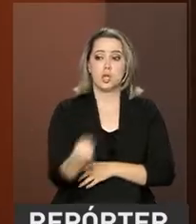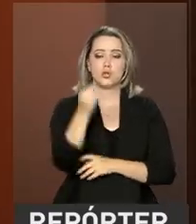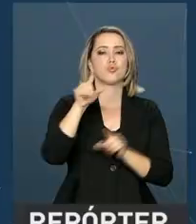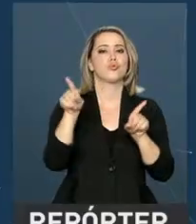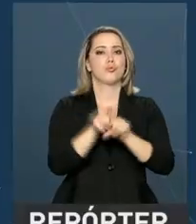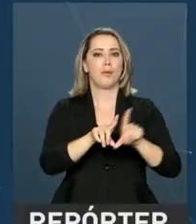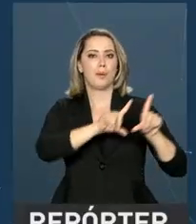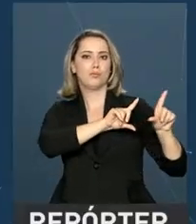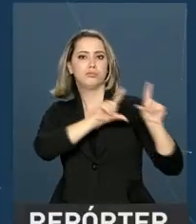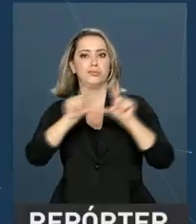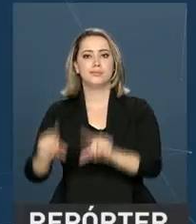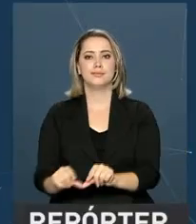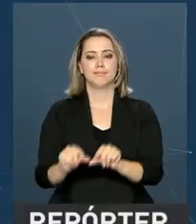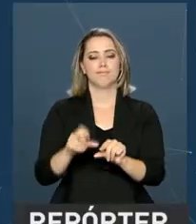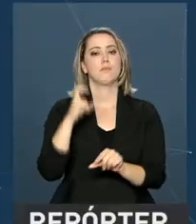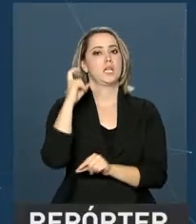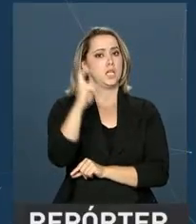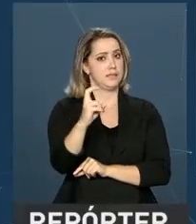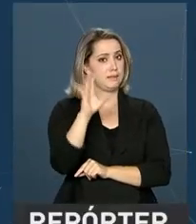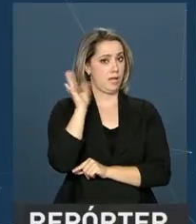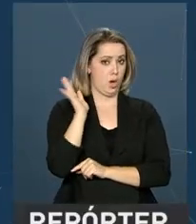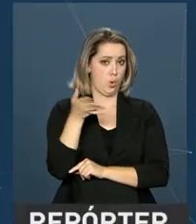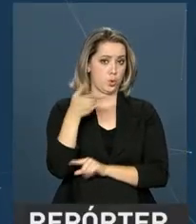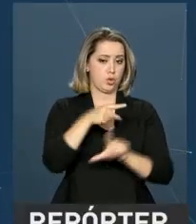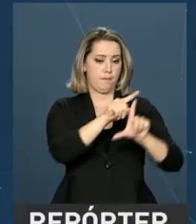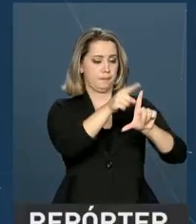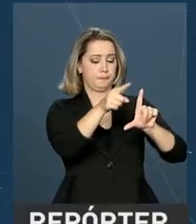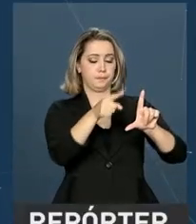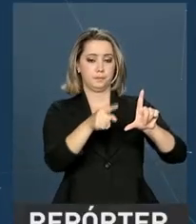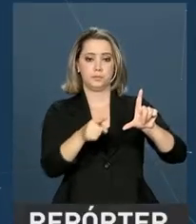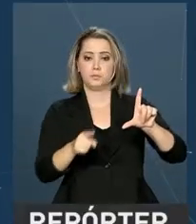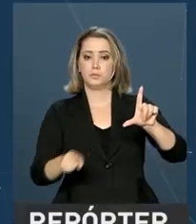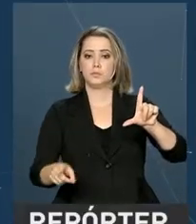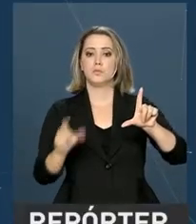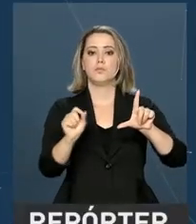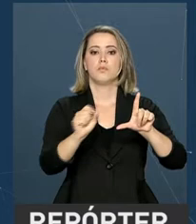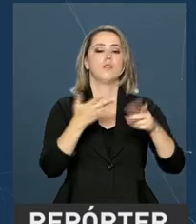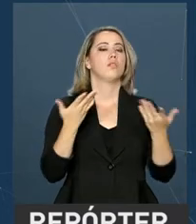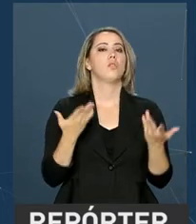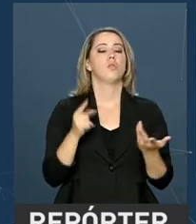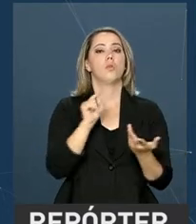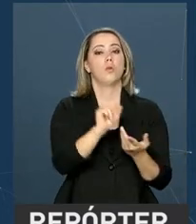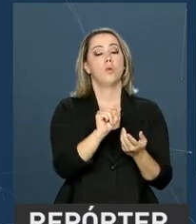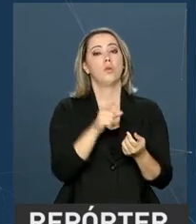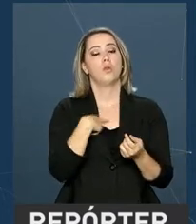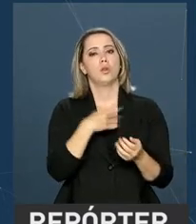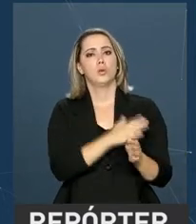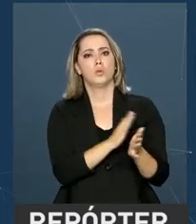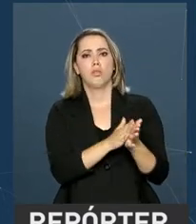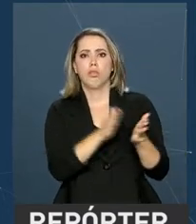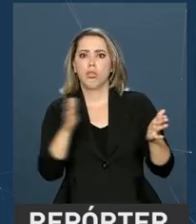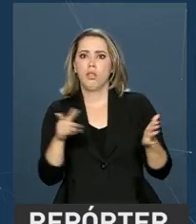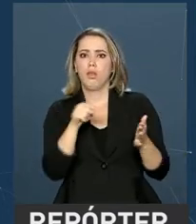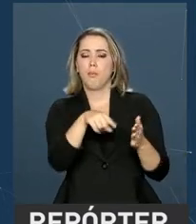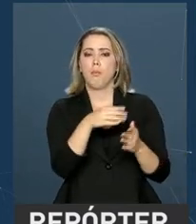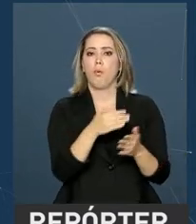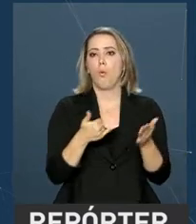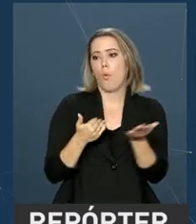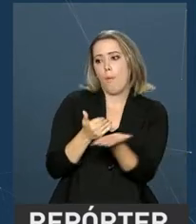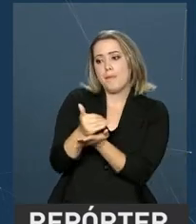caiu foram cinco quedas de outubro do ano passado a abril deste ano no período os juros caíram de